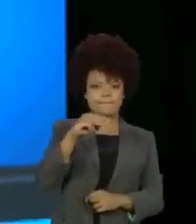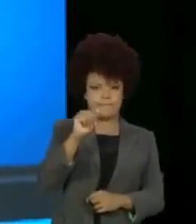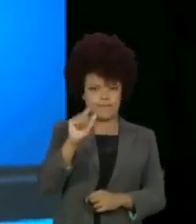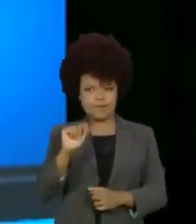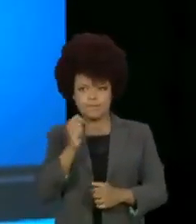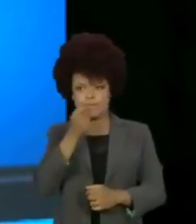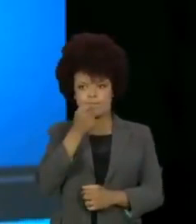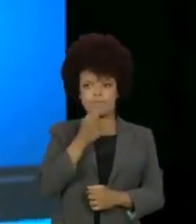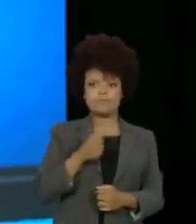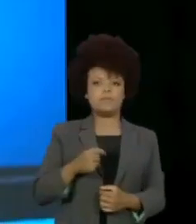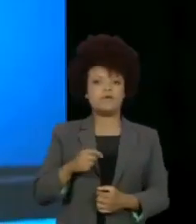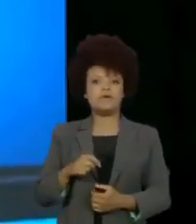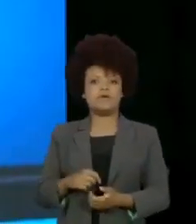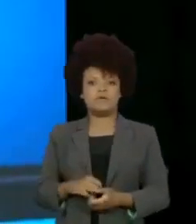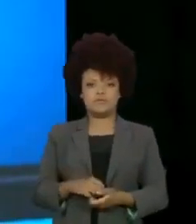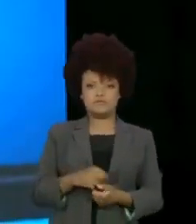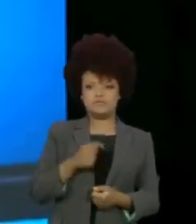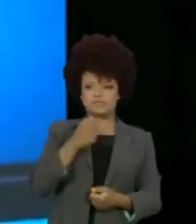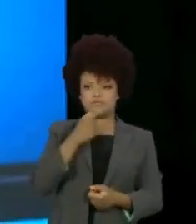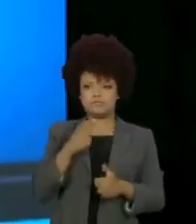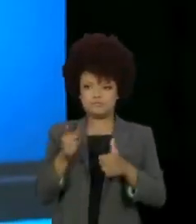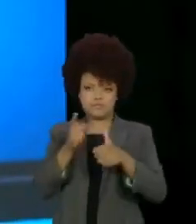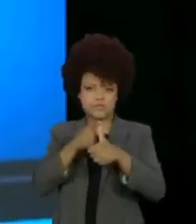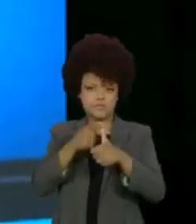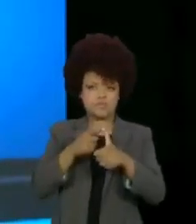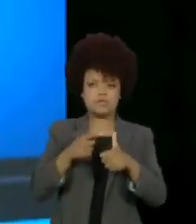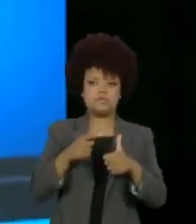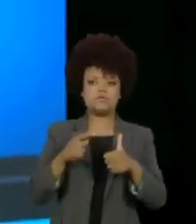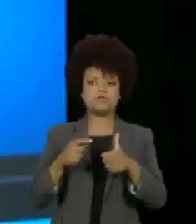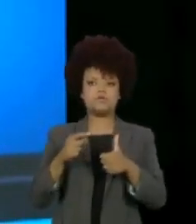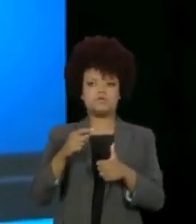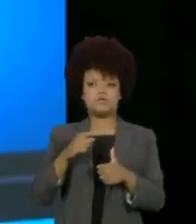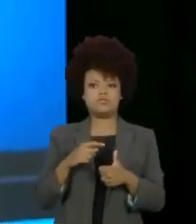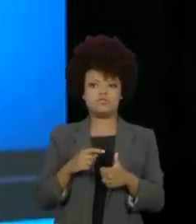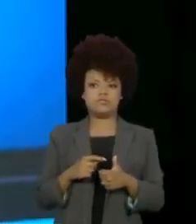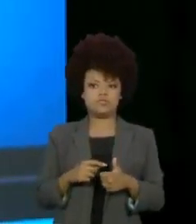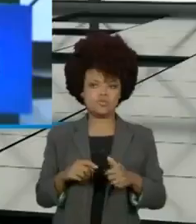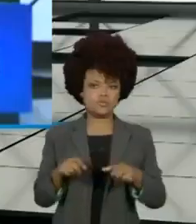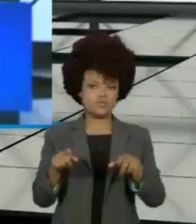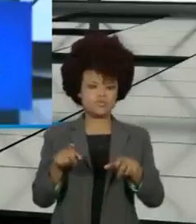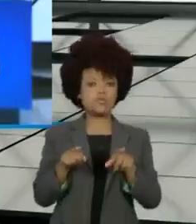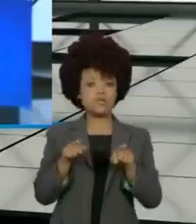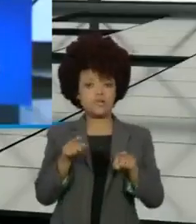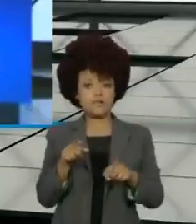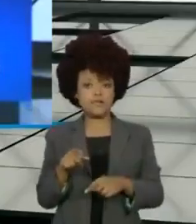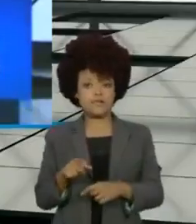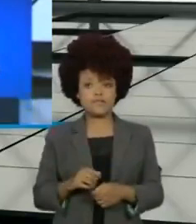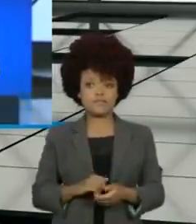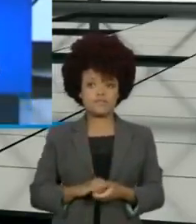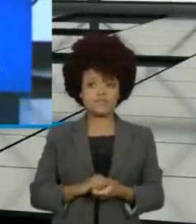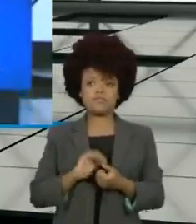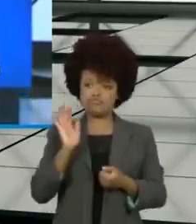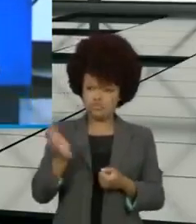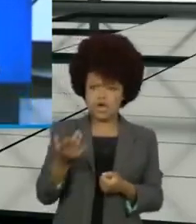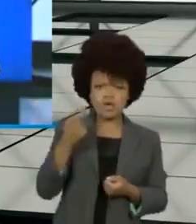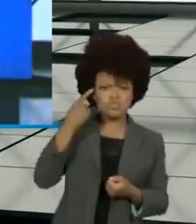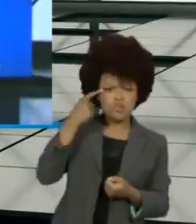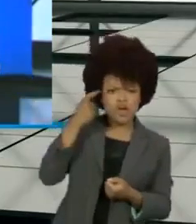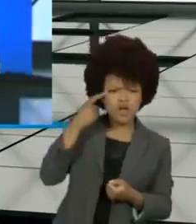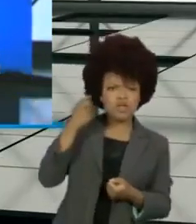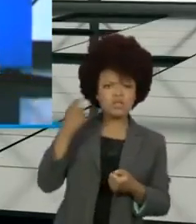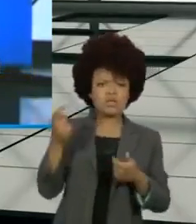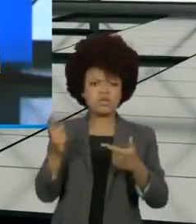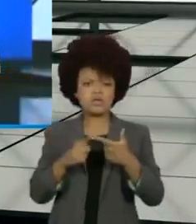Agora Diz que é conservador e tá com o bolsonaro Né isso no Direito do Consumidor é quase que uma um caso Claro de venda casada